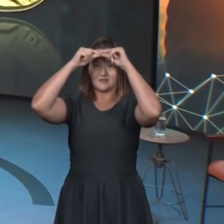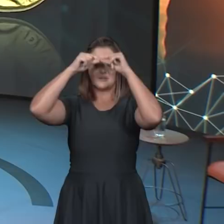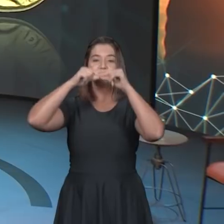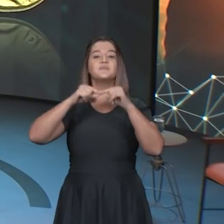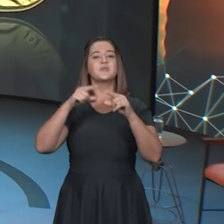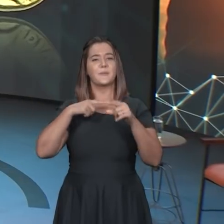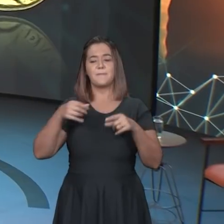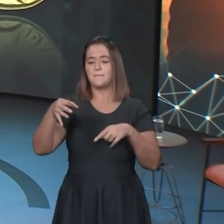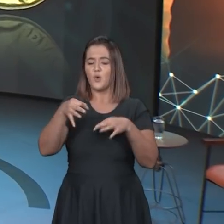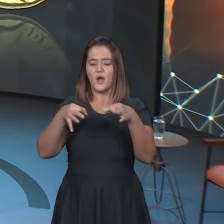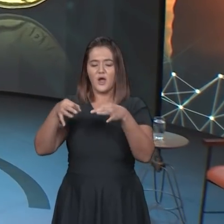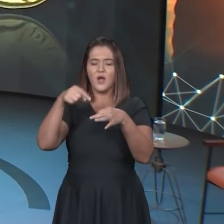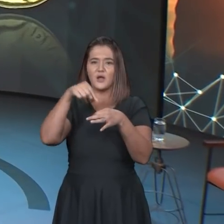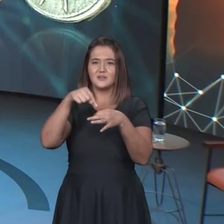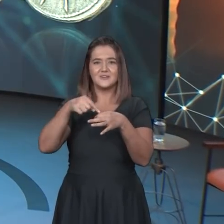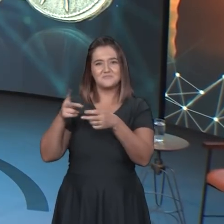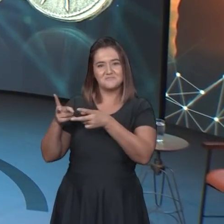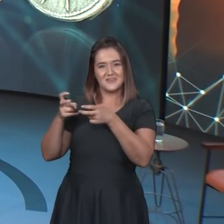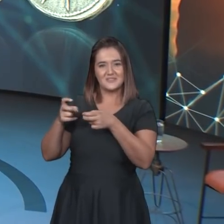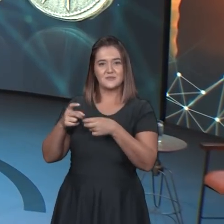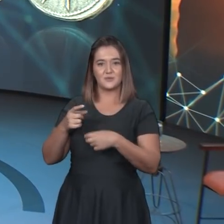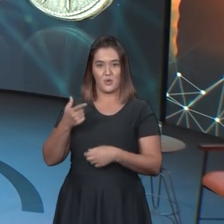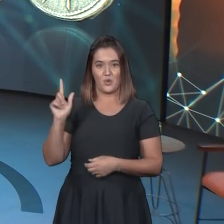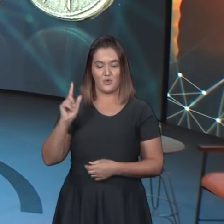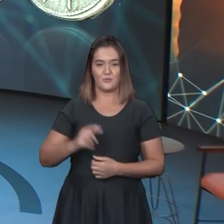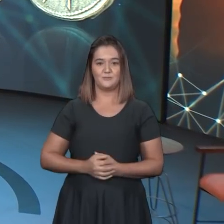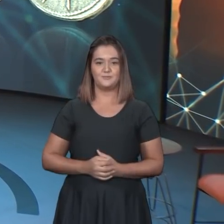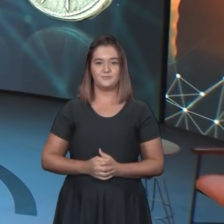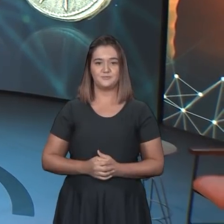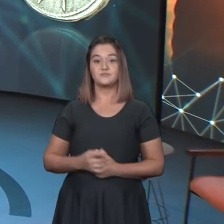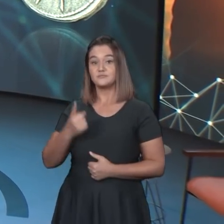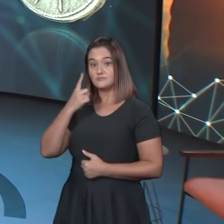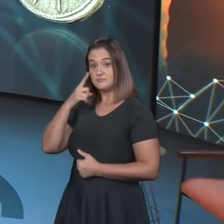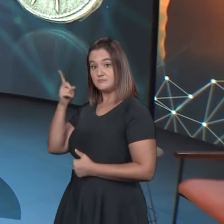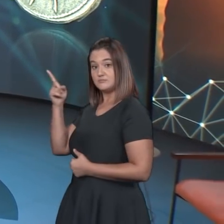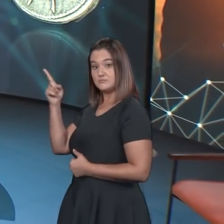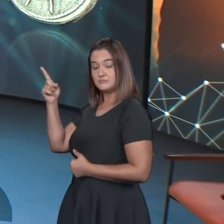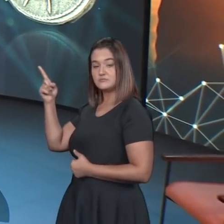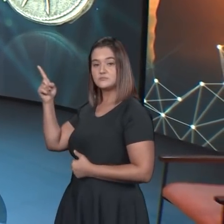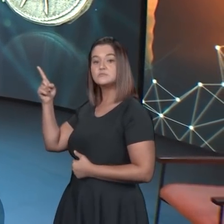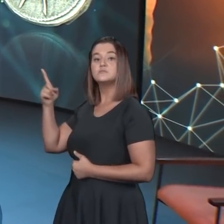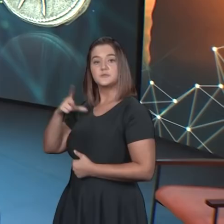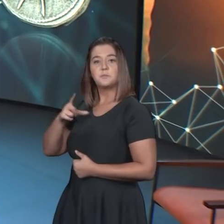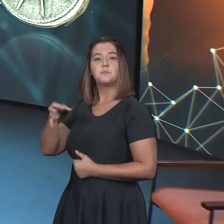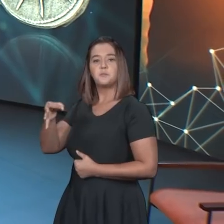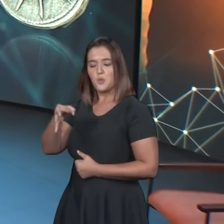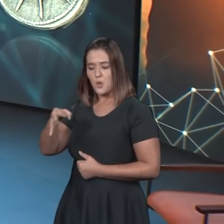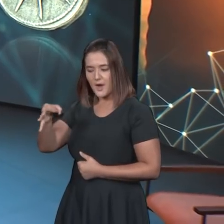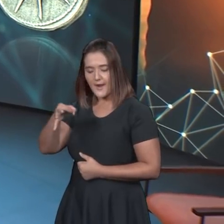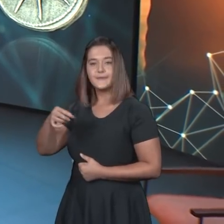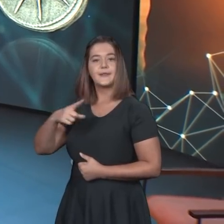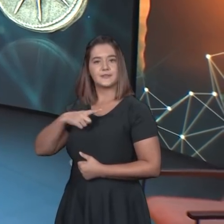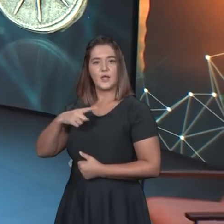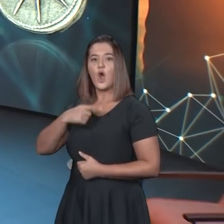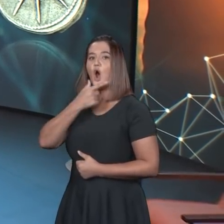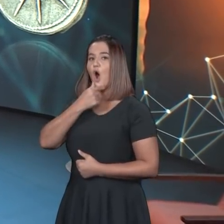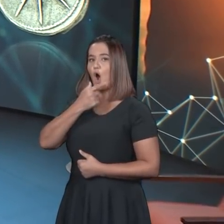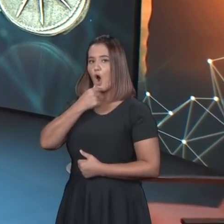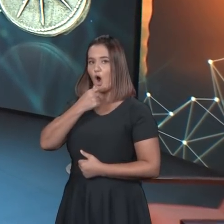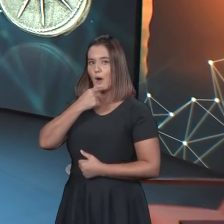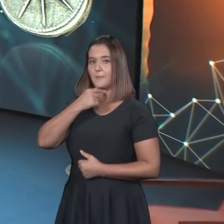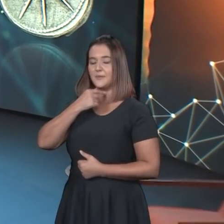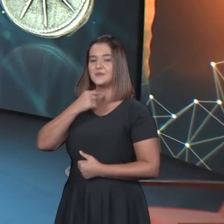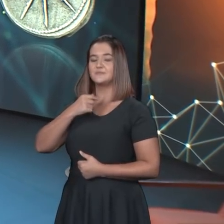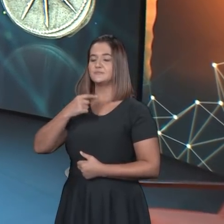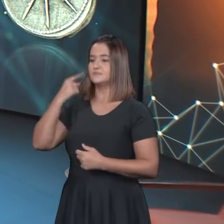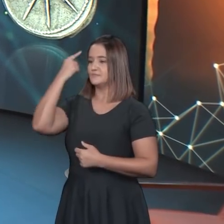moedas que apareceram também, nós vamos ver no próximo slide aqui, também mostram as moedas, inclusive com Júlio como sendo divino, e